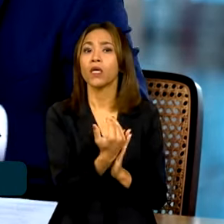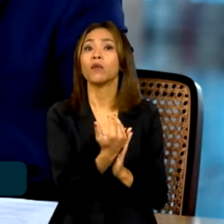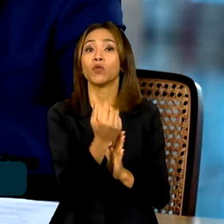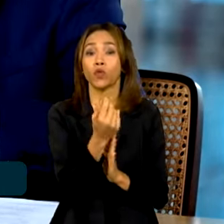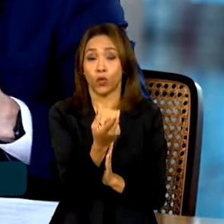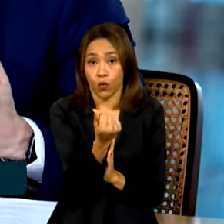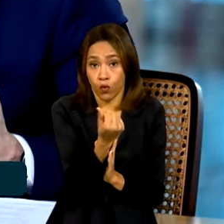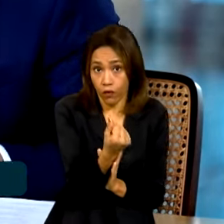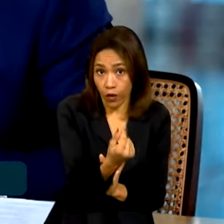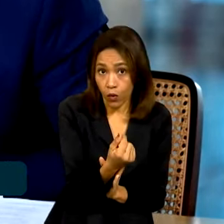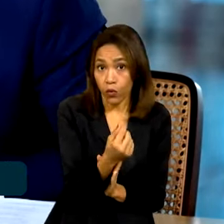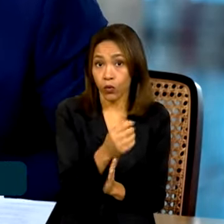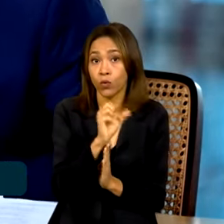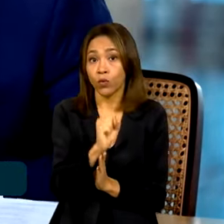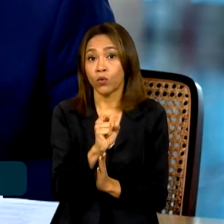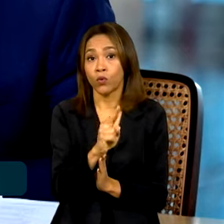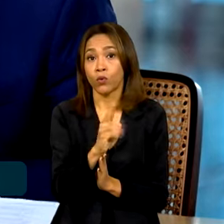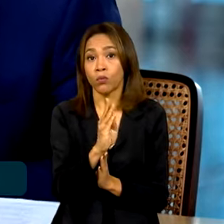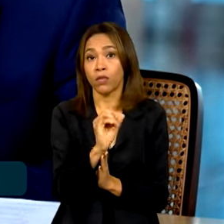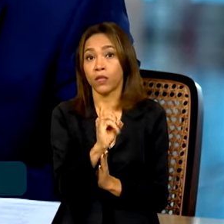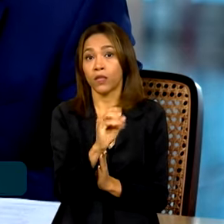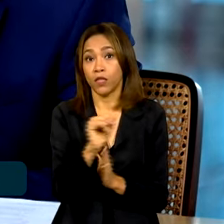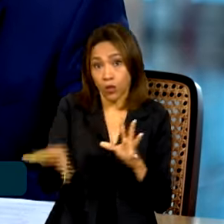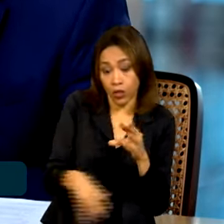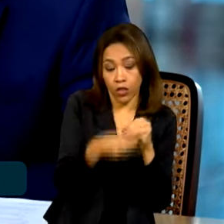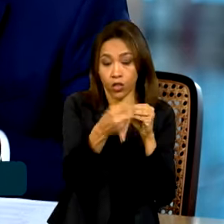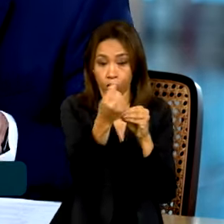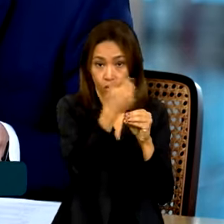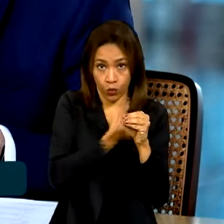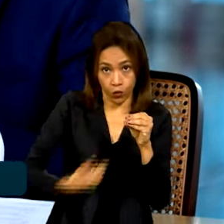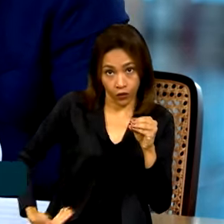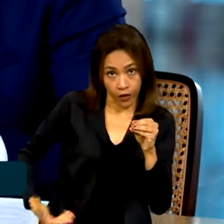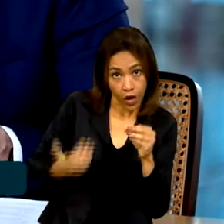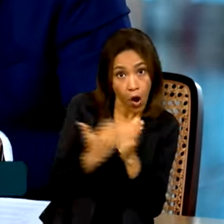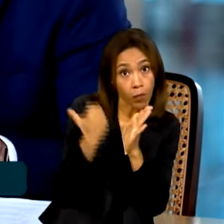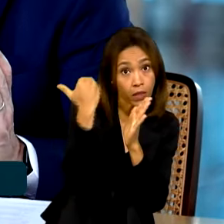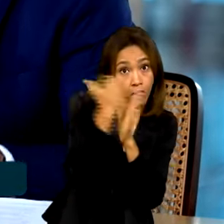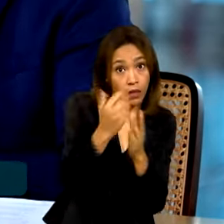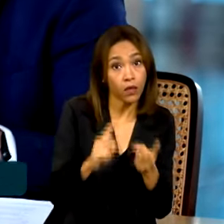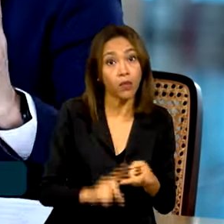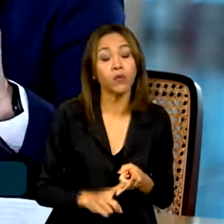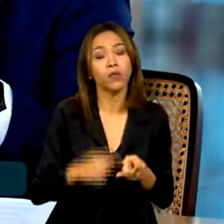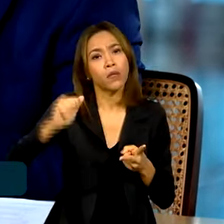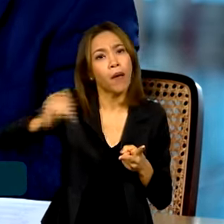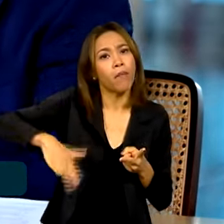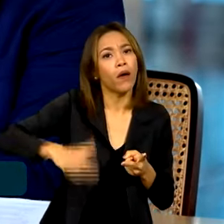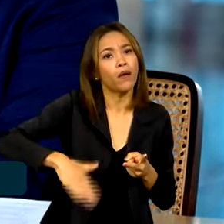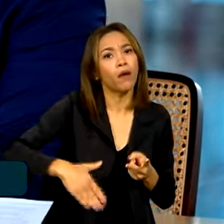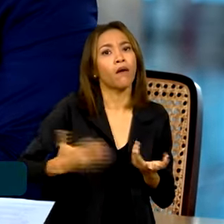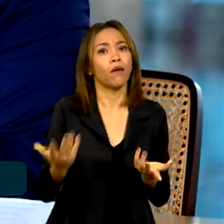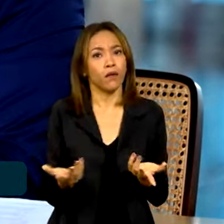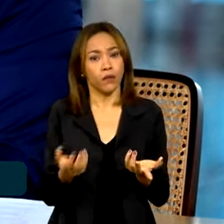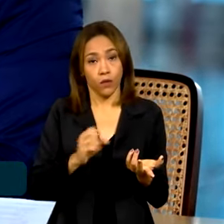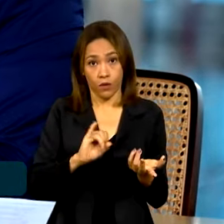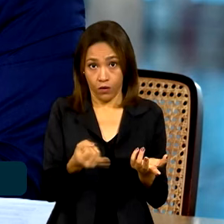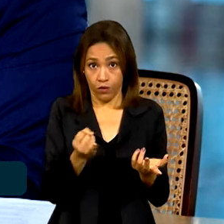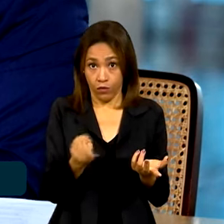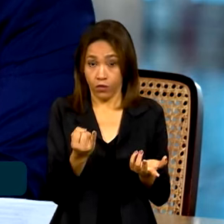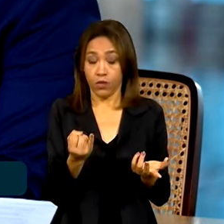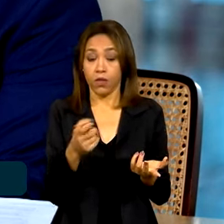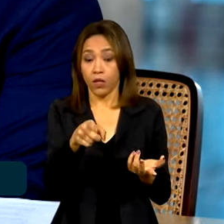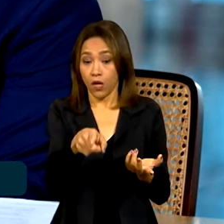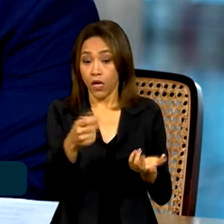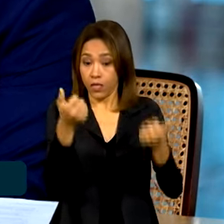de juros é a menor taxa de juros da história do programa tá mais barato e tá mais barato fazer e a gente porque veja bem chor quando a pessoa vai à Caixa